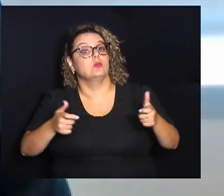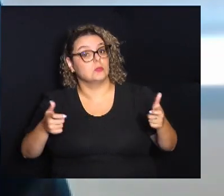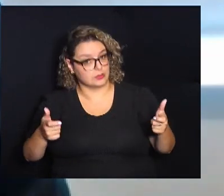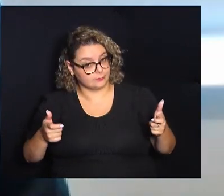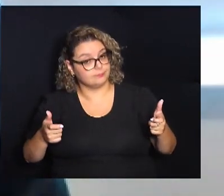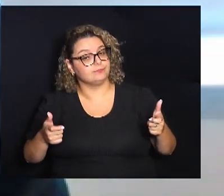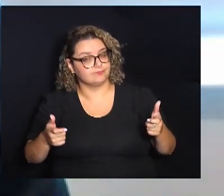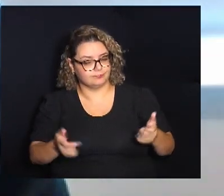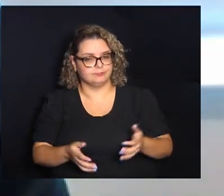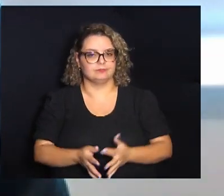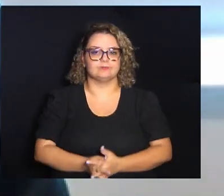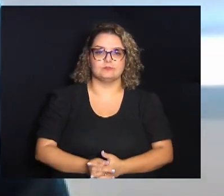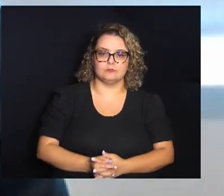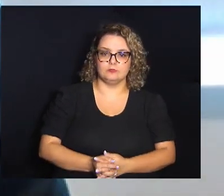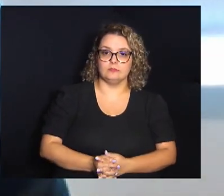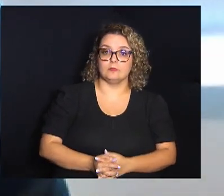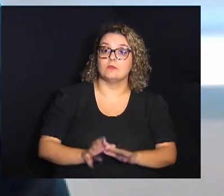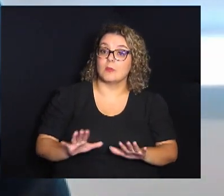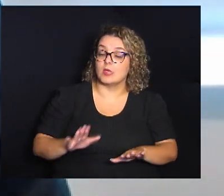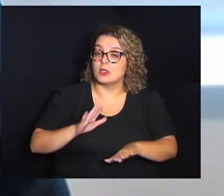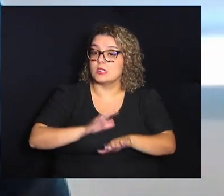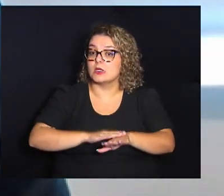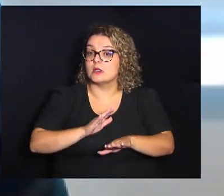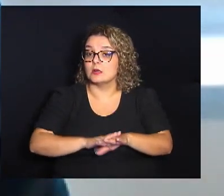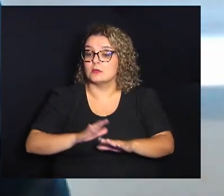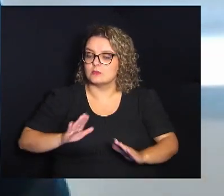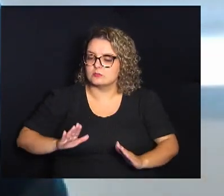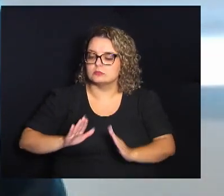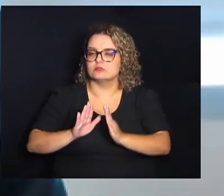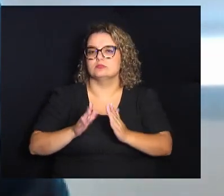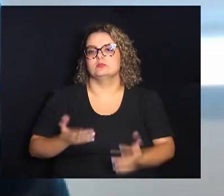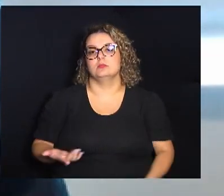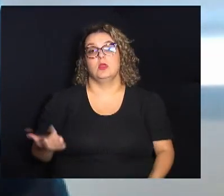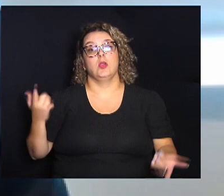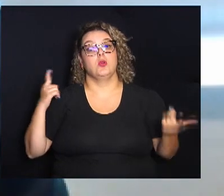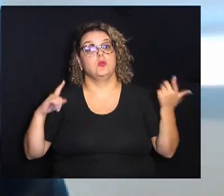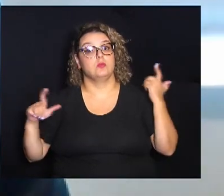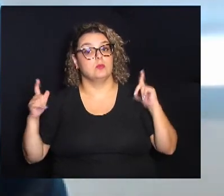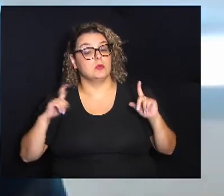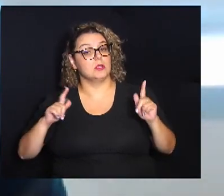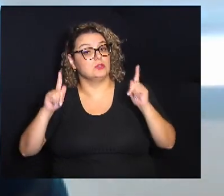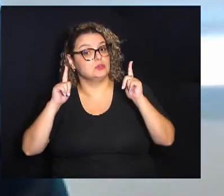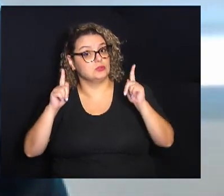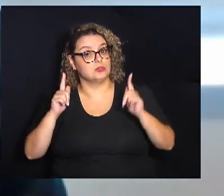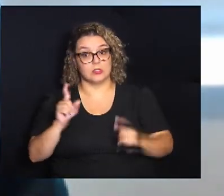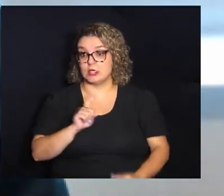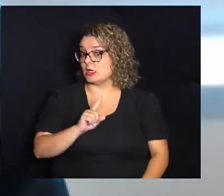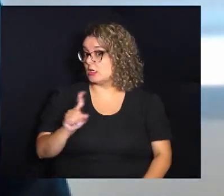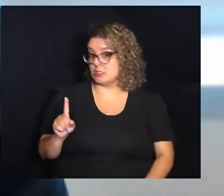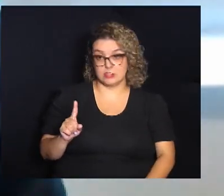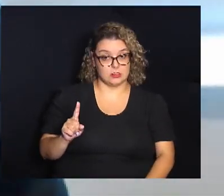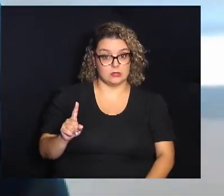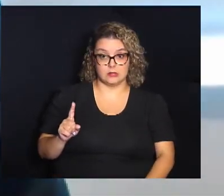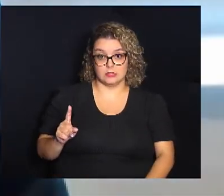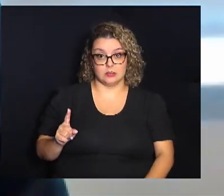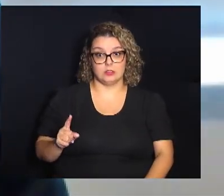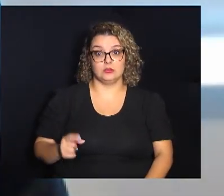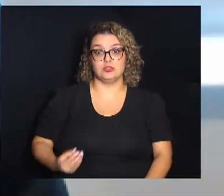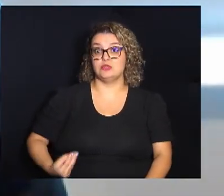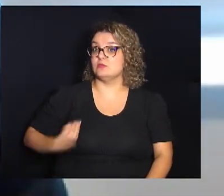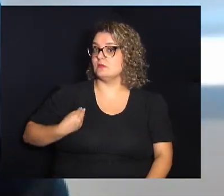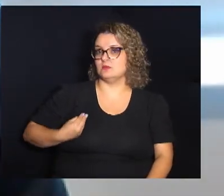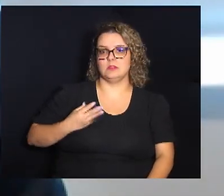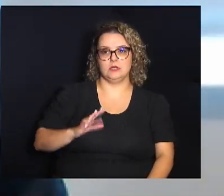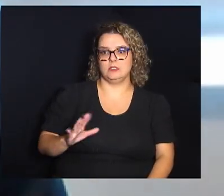né? Só que essa atividade ela tem que ser encarada como um lazer, uma diversão, e não como um meio de subsistência. Quem